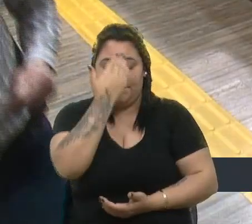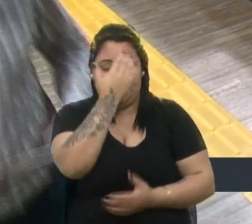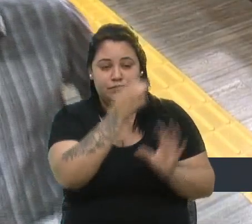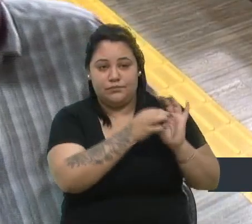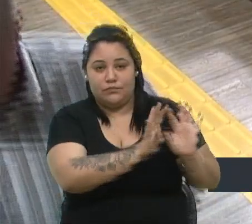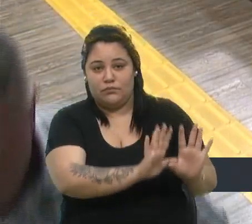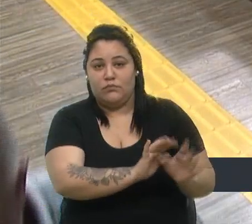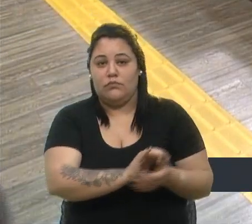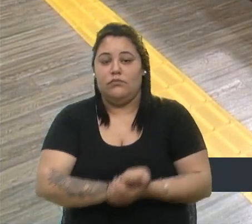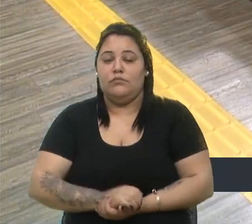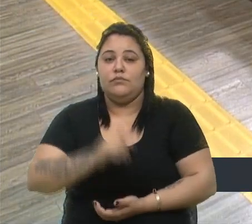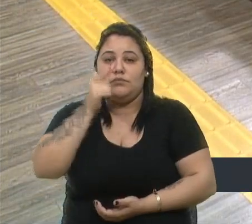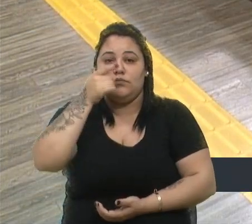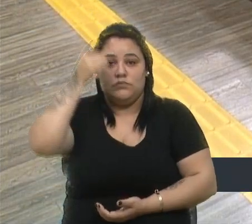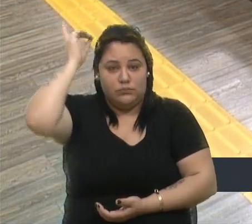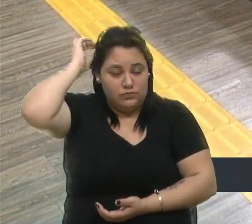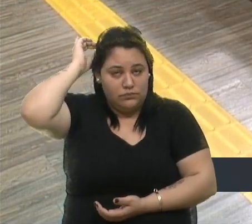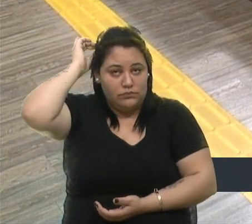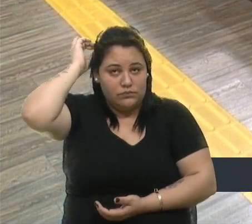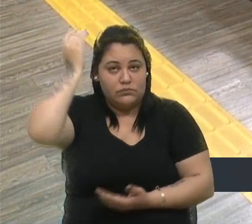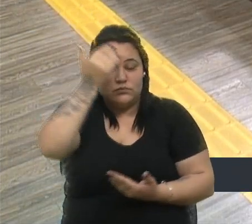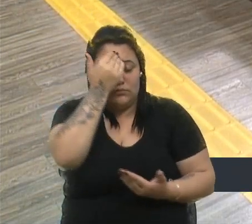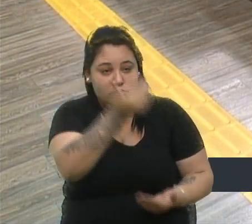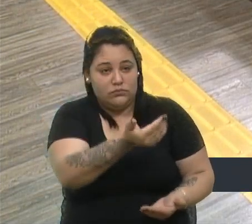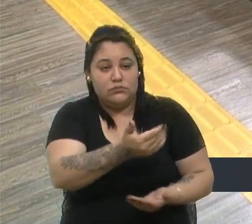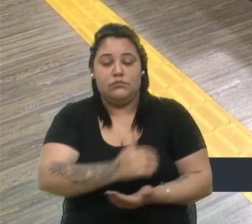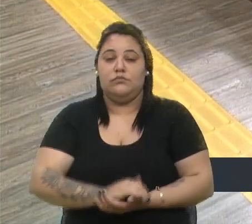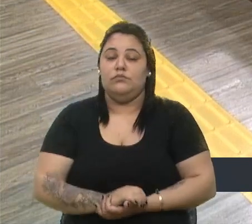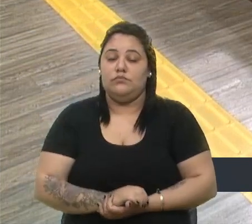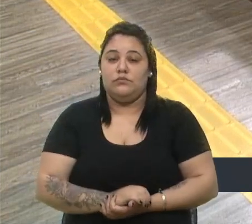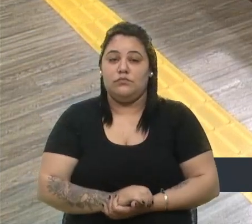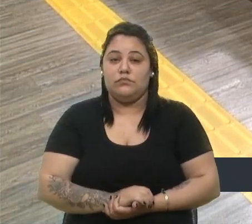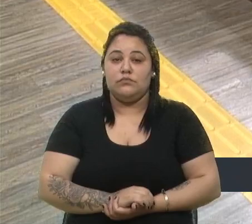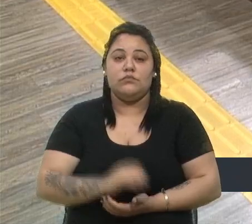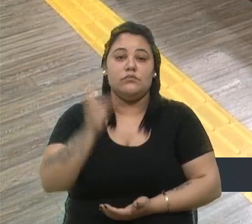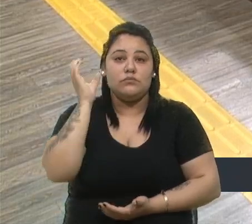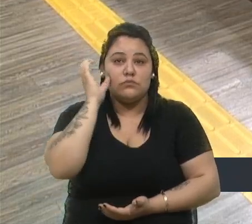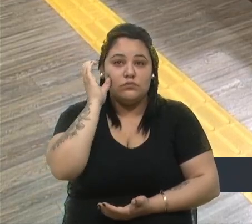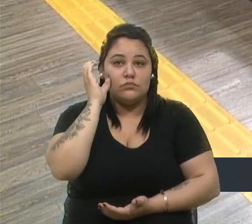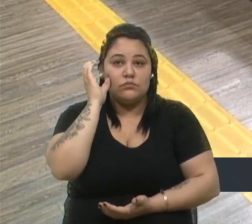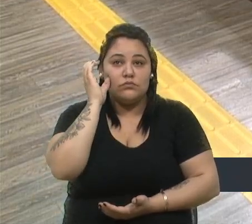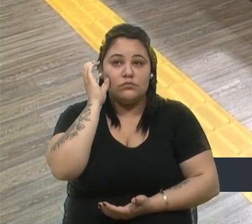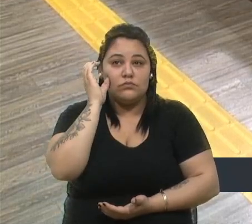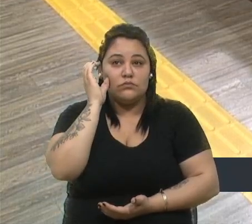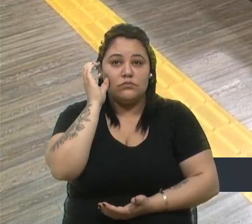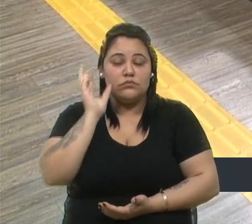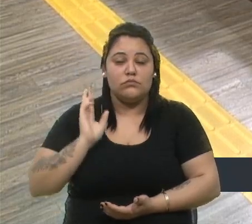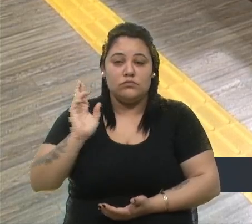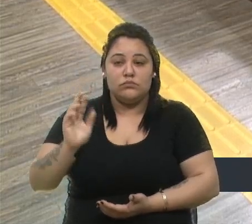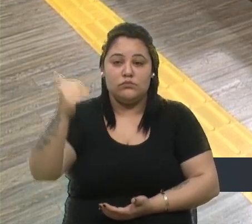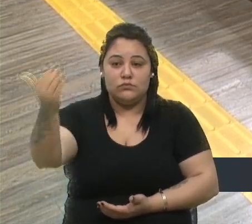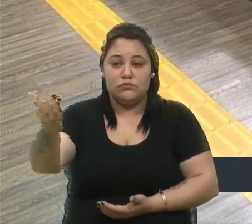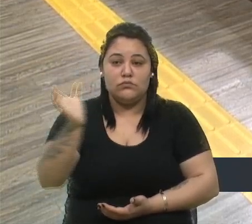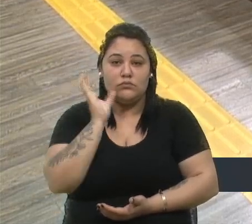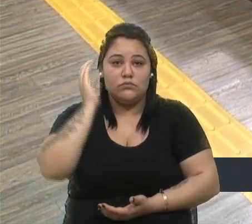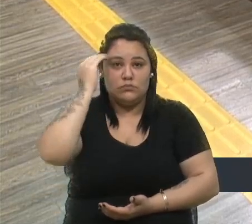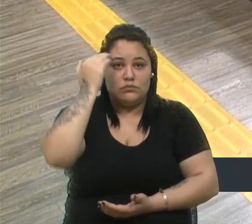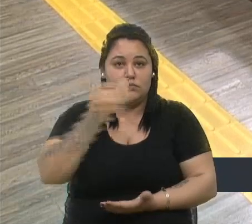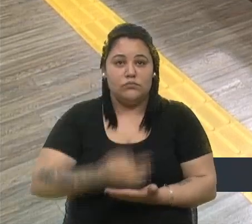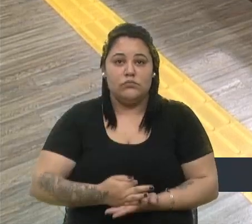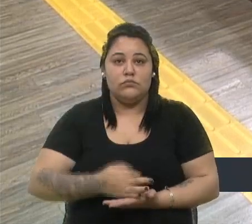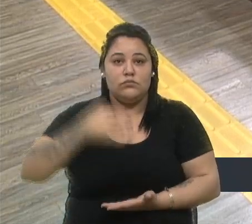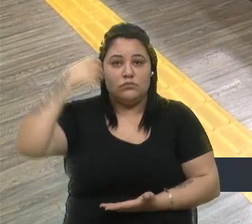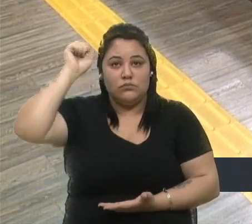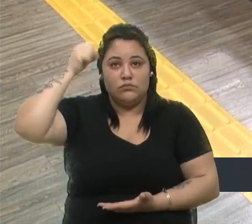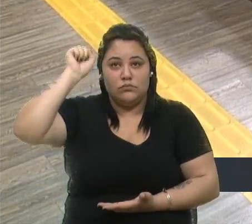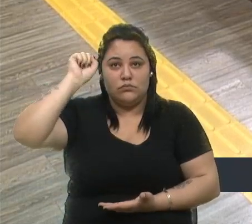agradece. Lucas Gil, agradece. Cadore, em representação. Felipe Kemmeyer, ausente. Clóvis